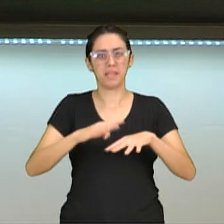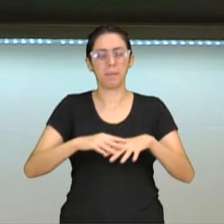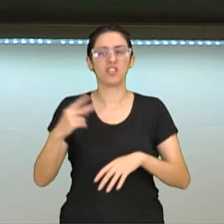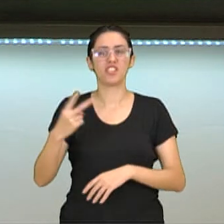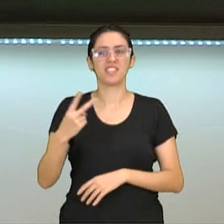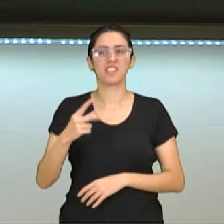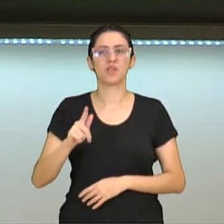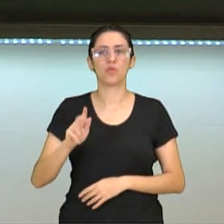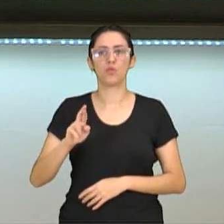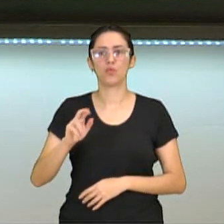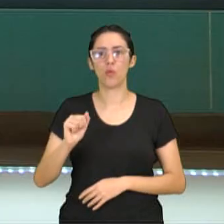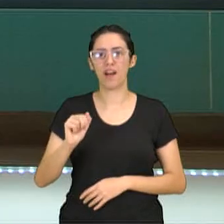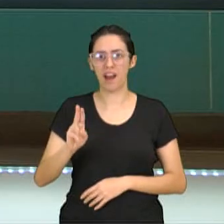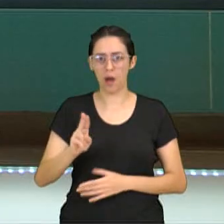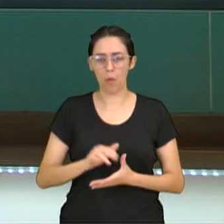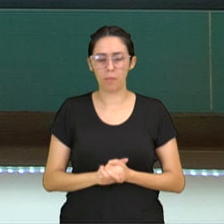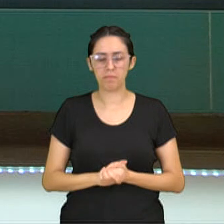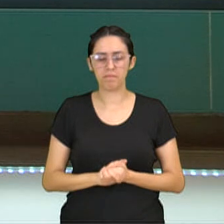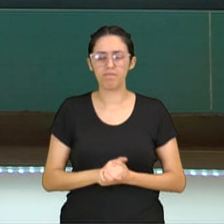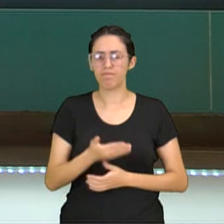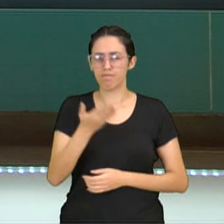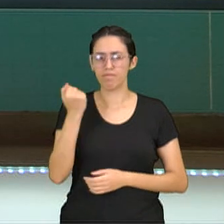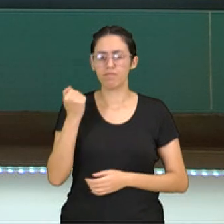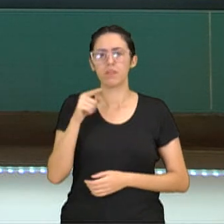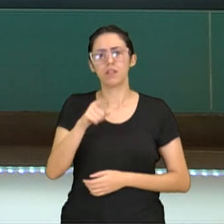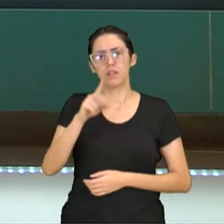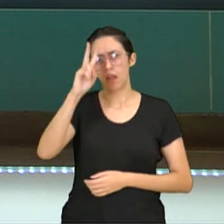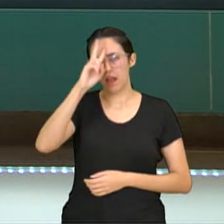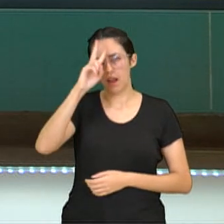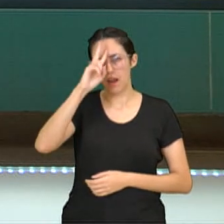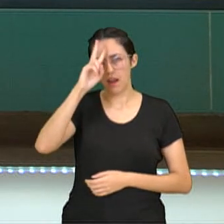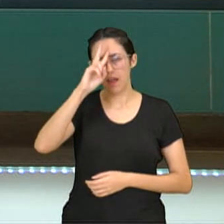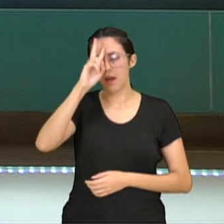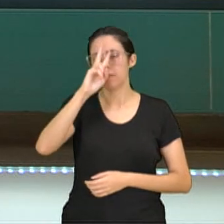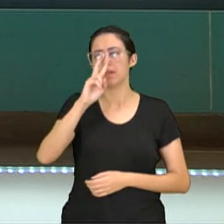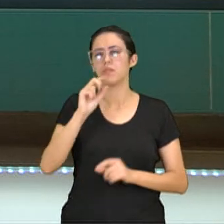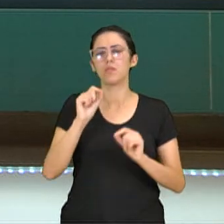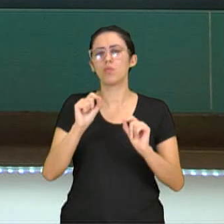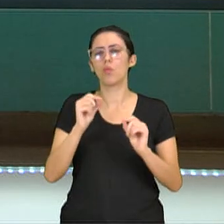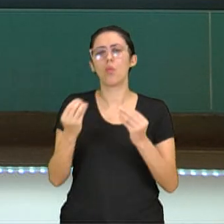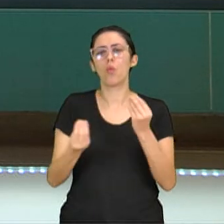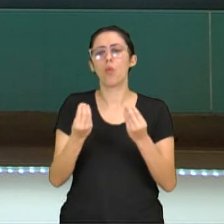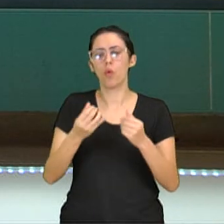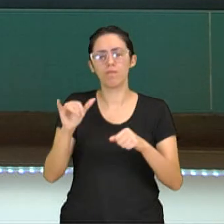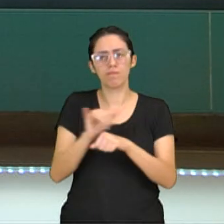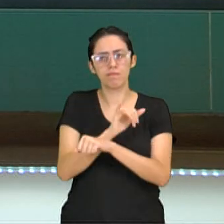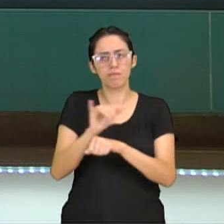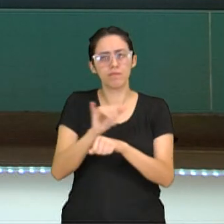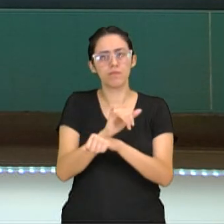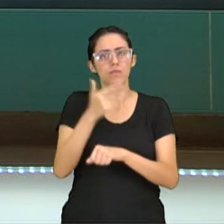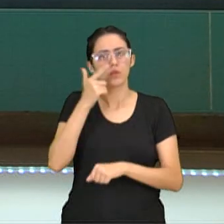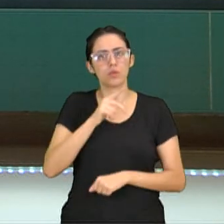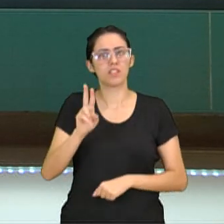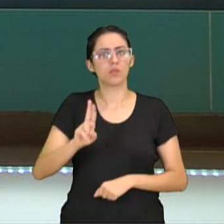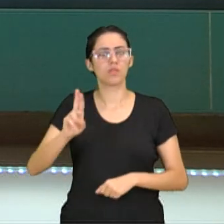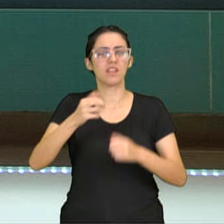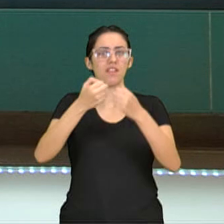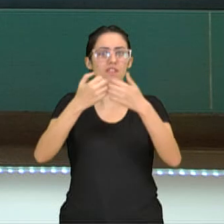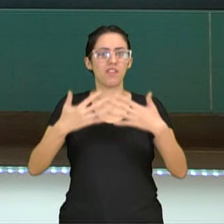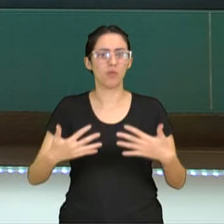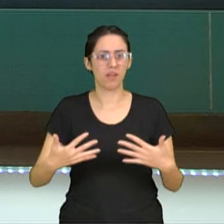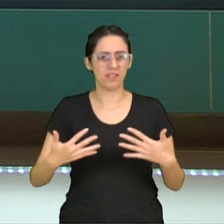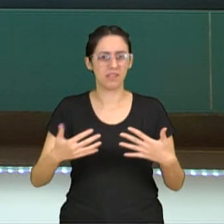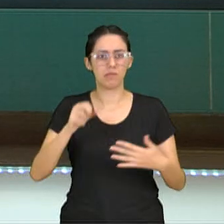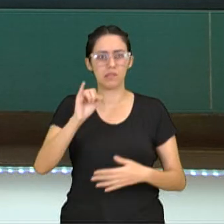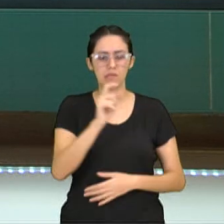Vamos lá? Você lembra todas as ferramentas que nós temos para utilizar na fatoração de polinômios?